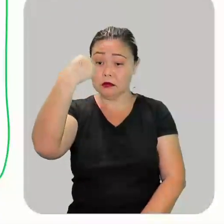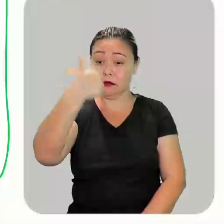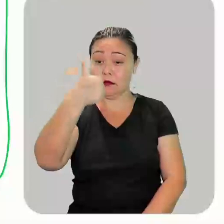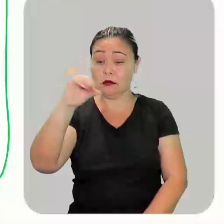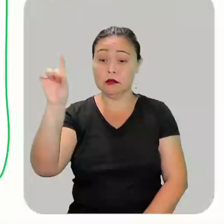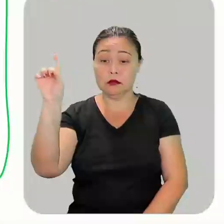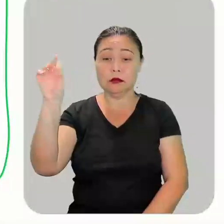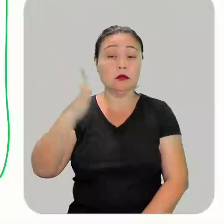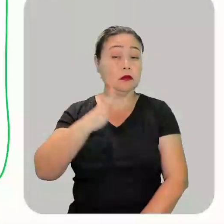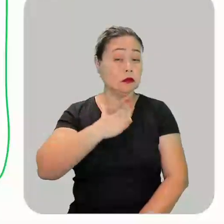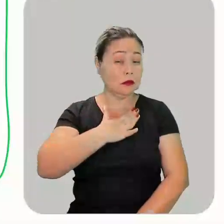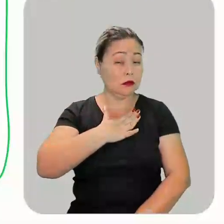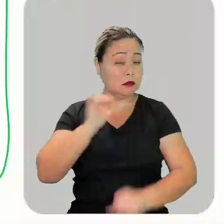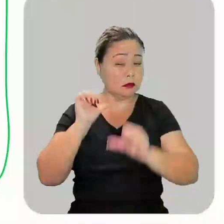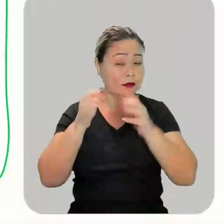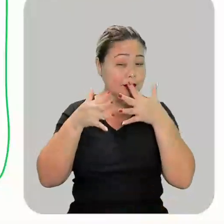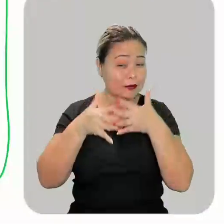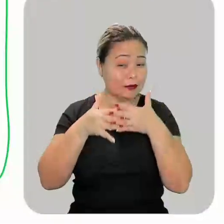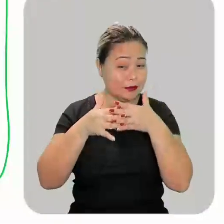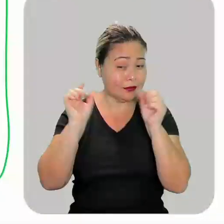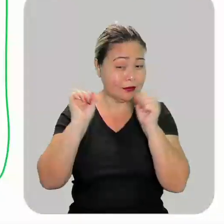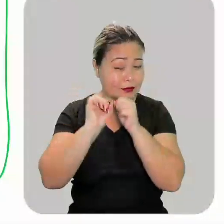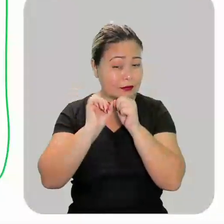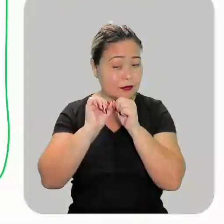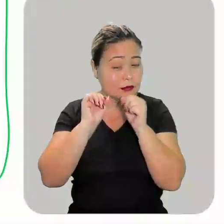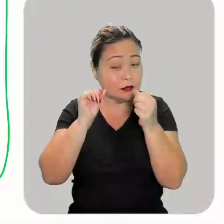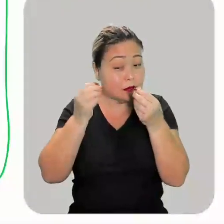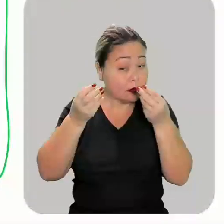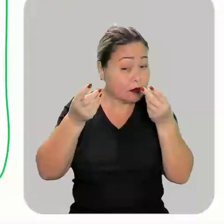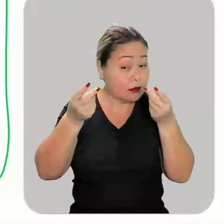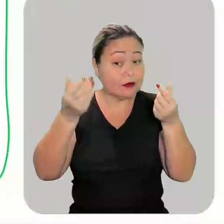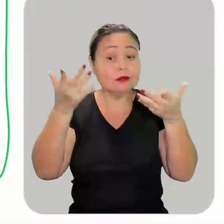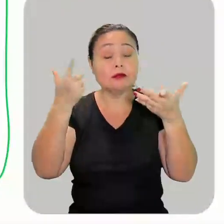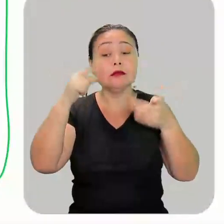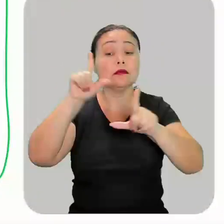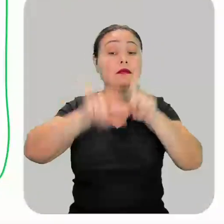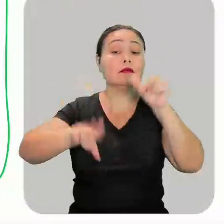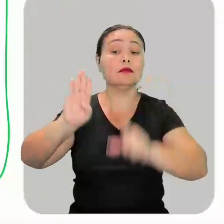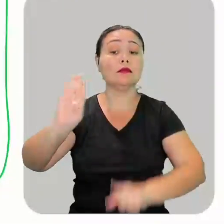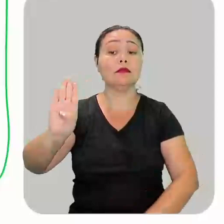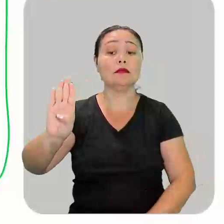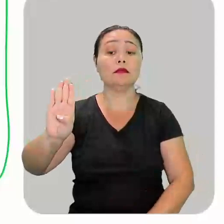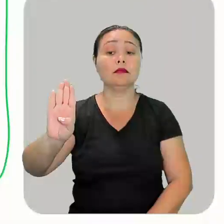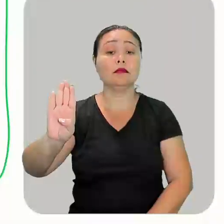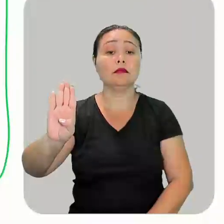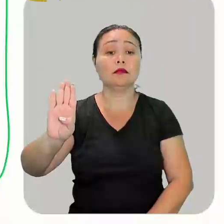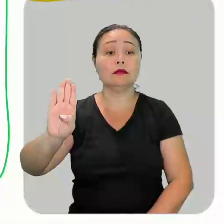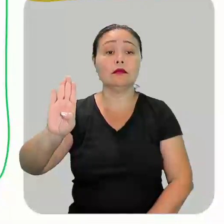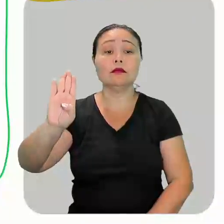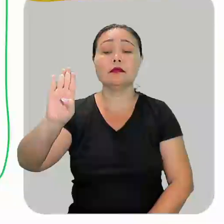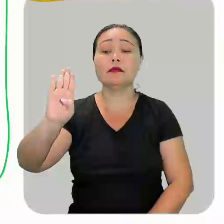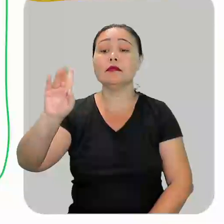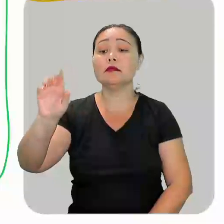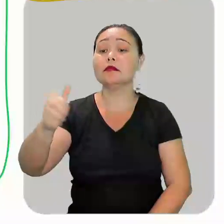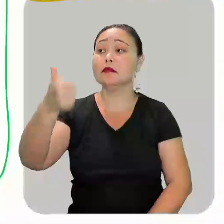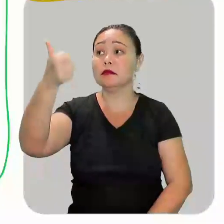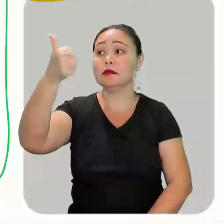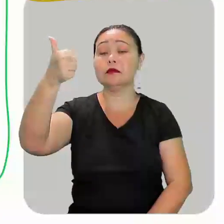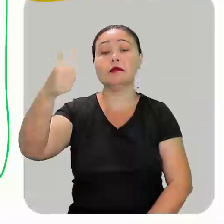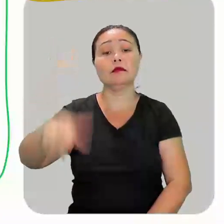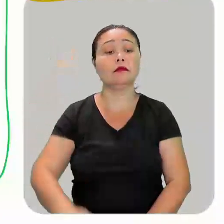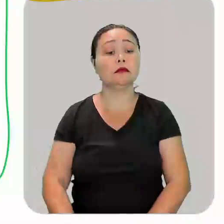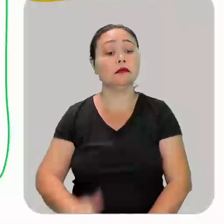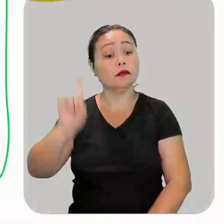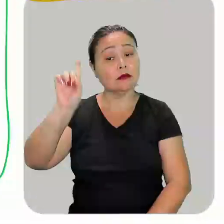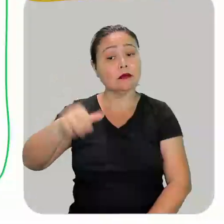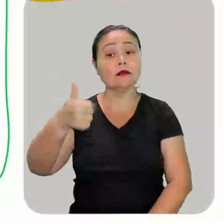diferente. Olha só como ele gosta de dar uma confundidazinha aí de leve. Letra B, né? 1 vezes 10 elevado a 1. Que